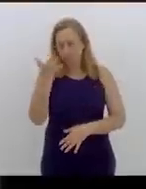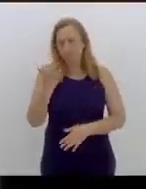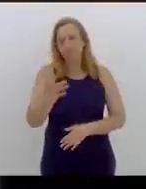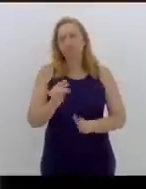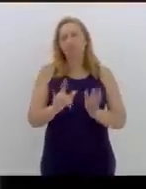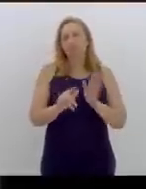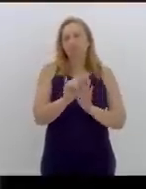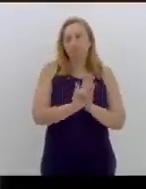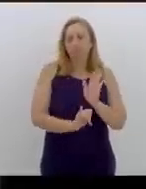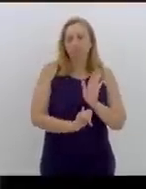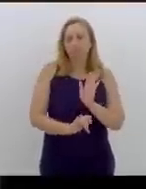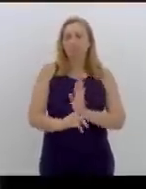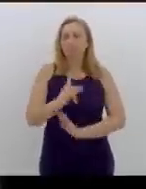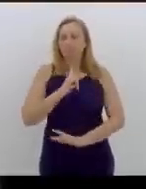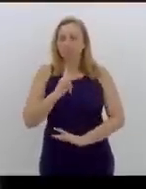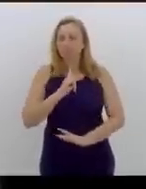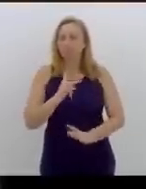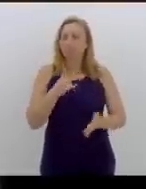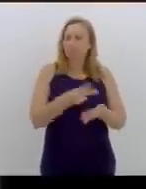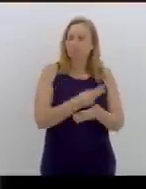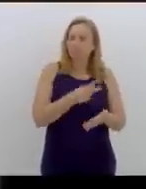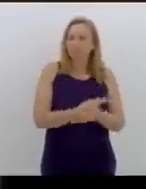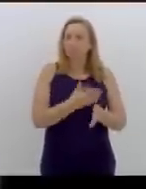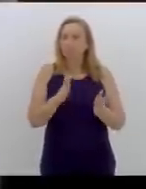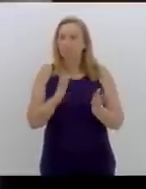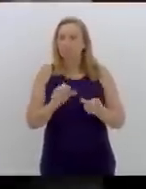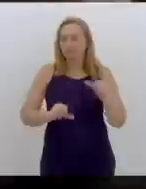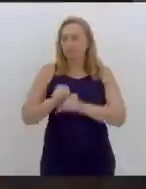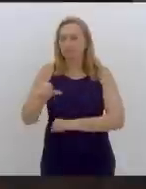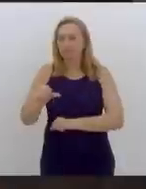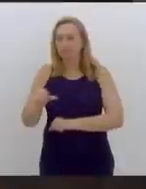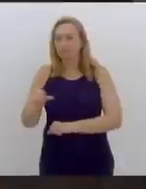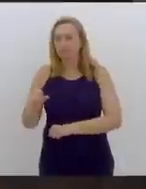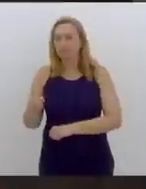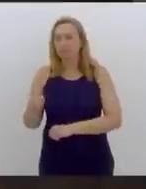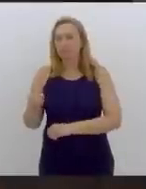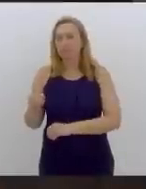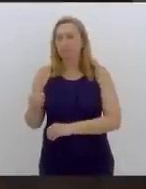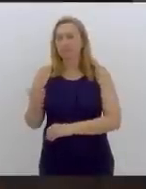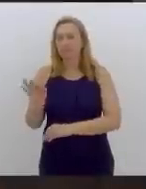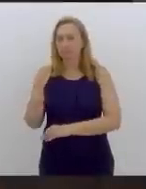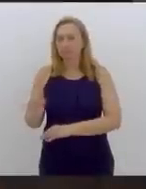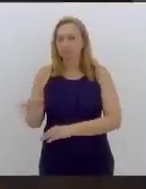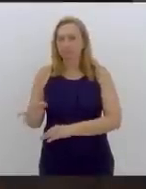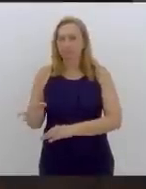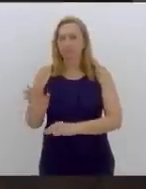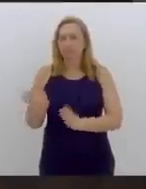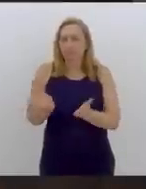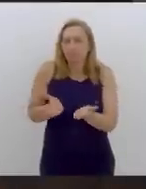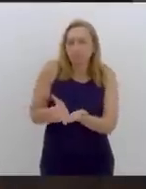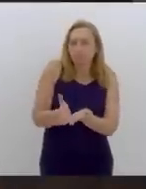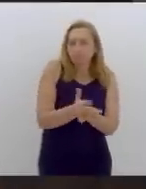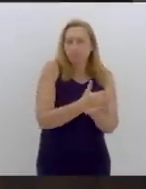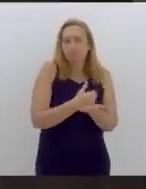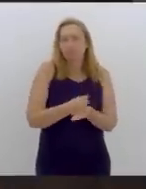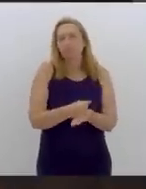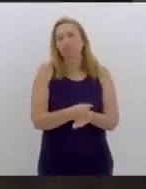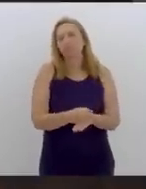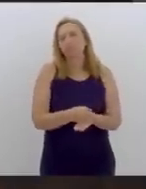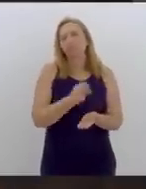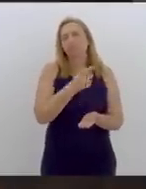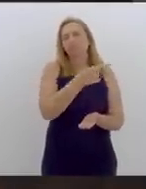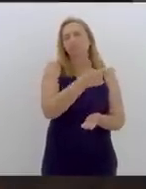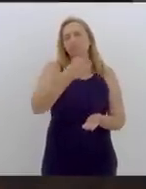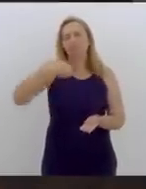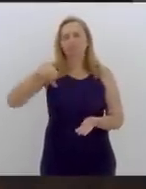relatório Como regular estava irregular tá regular até porque o estado tá batendo recorde de recorde de arrecadação 2019